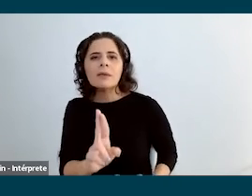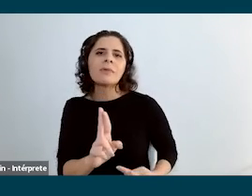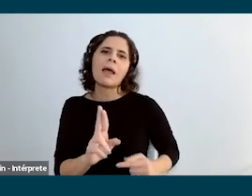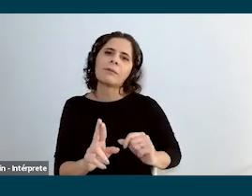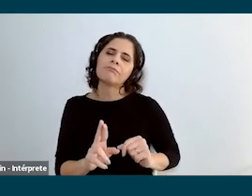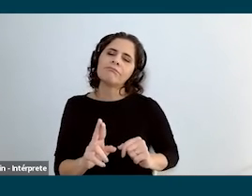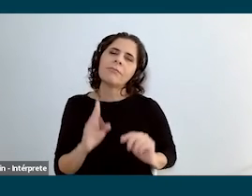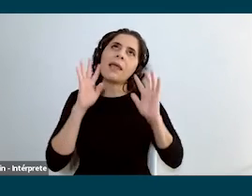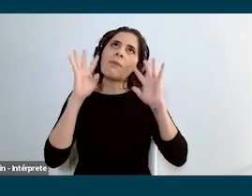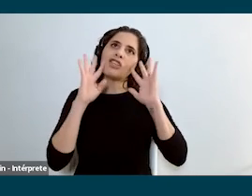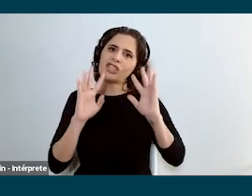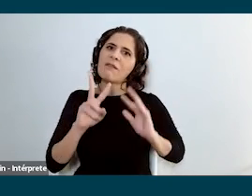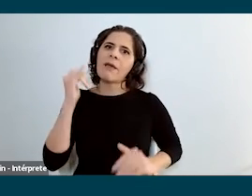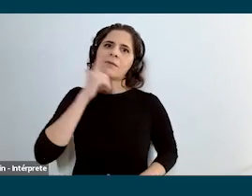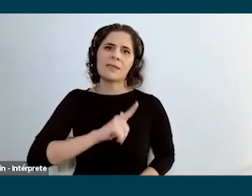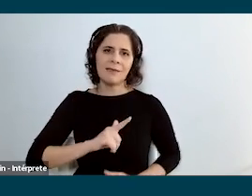produto e construir.